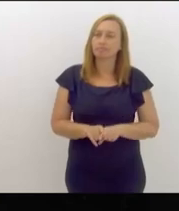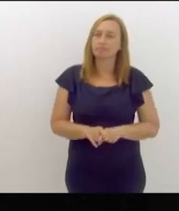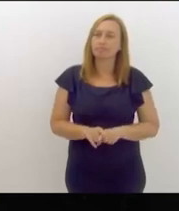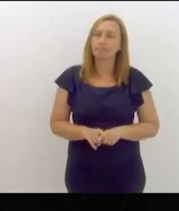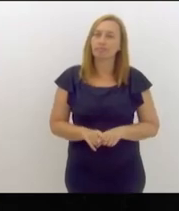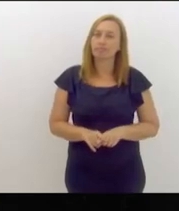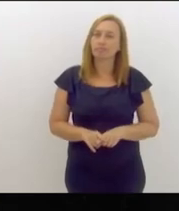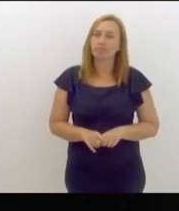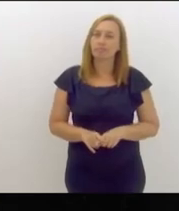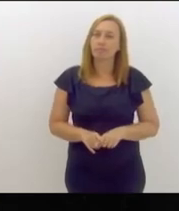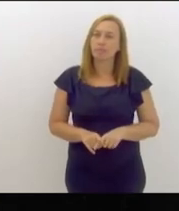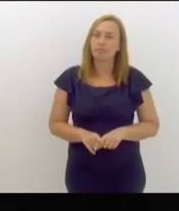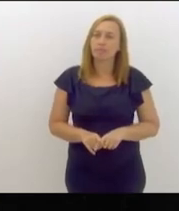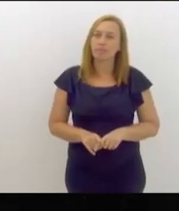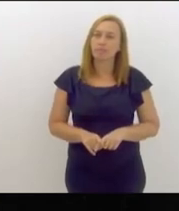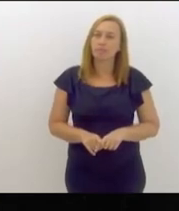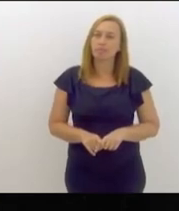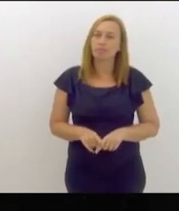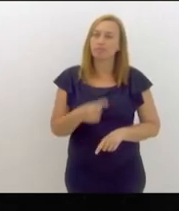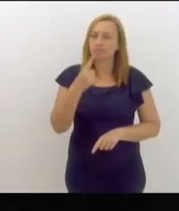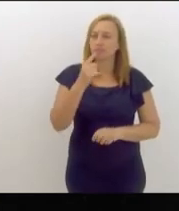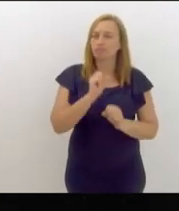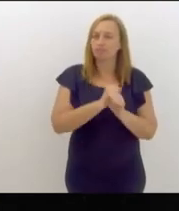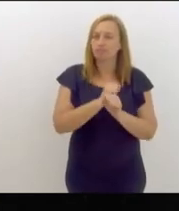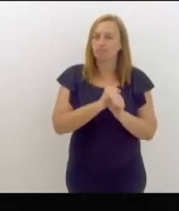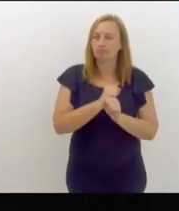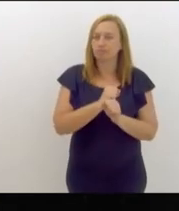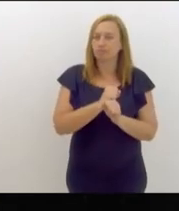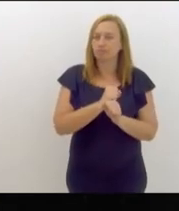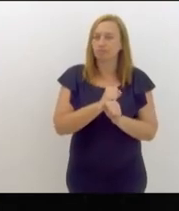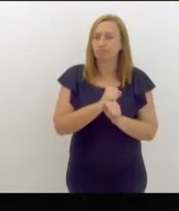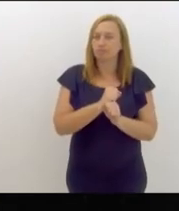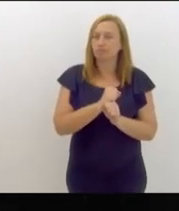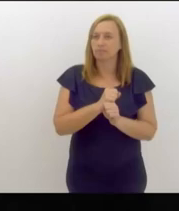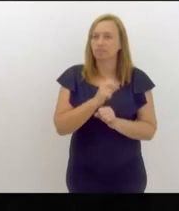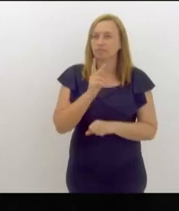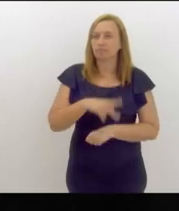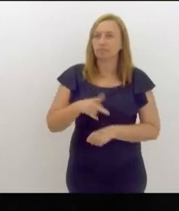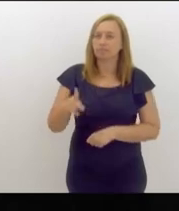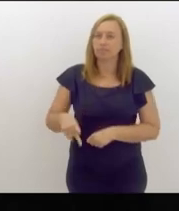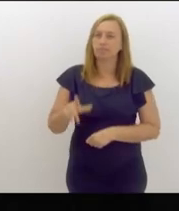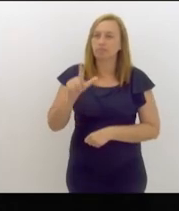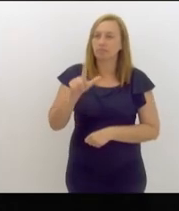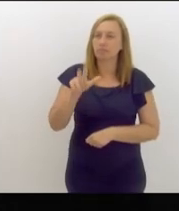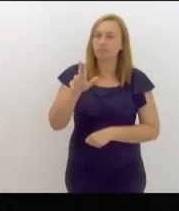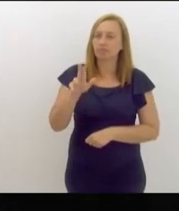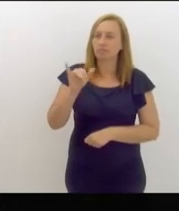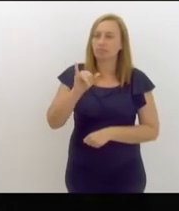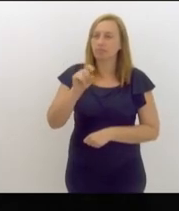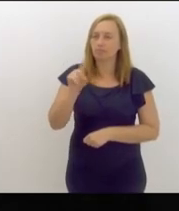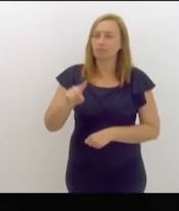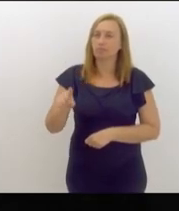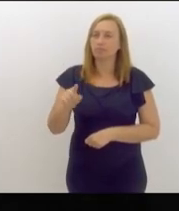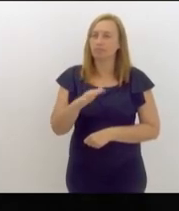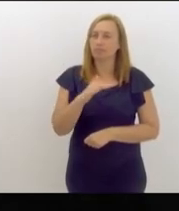a gente tem um ano sem o professor Doutor Luiz migueli rosa e eu protocolei